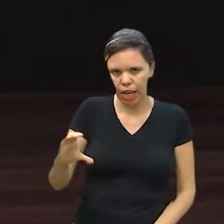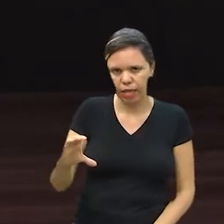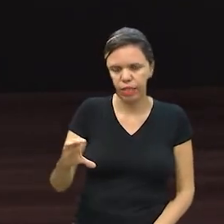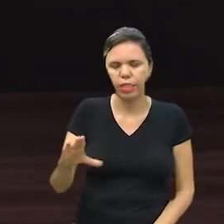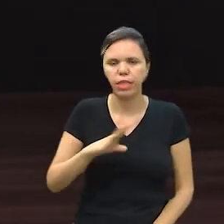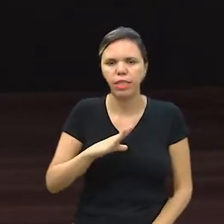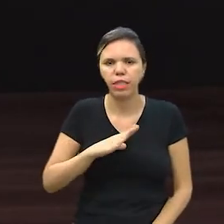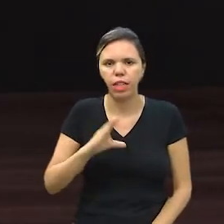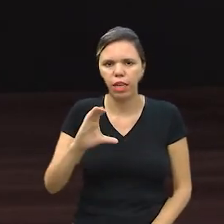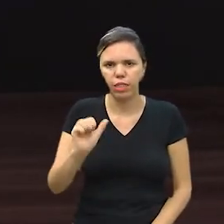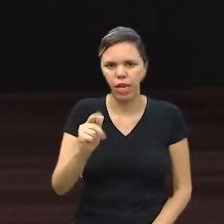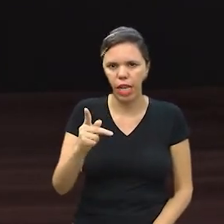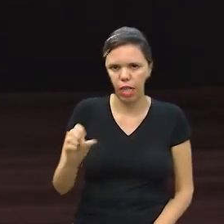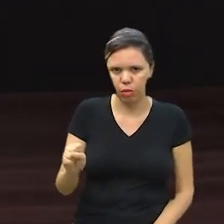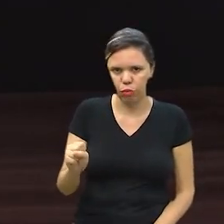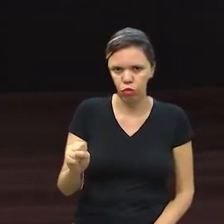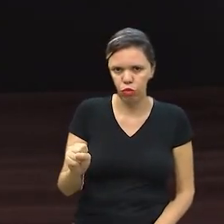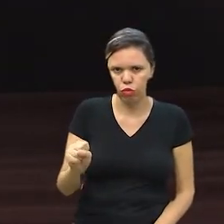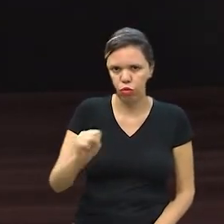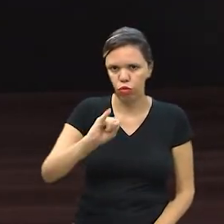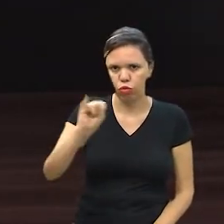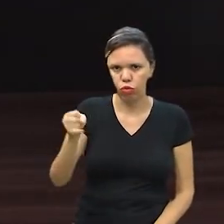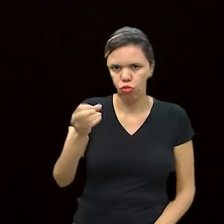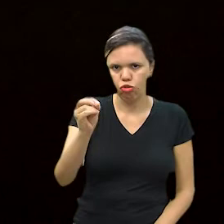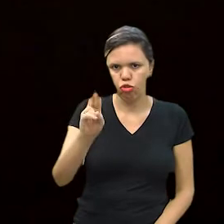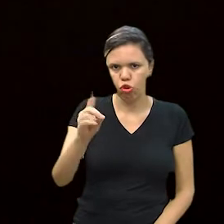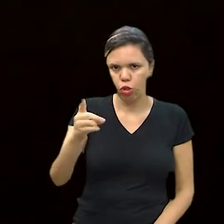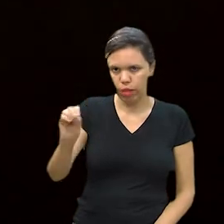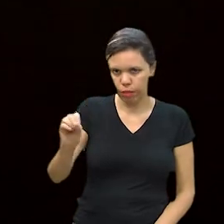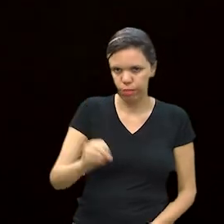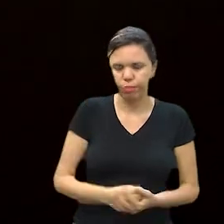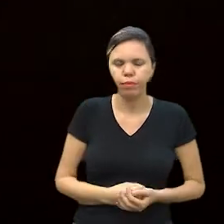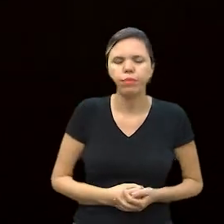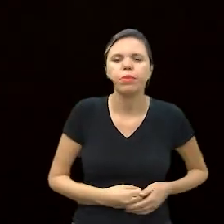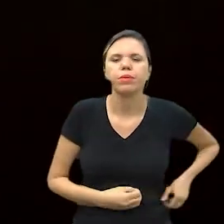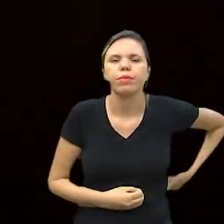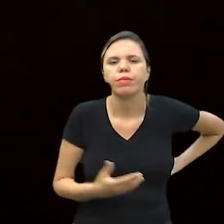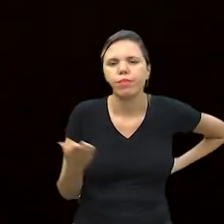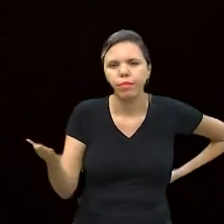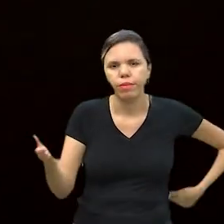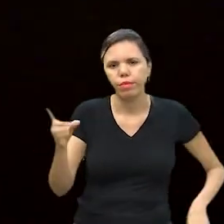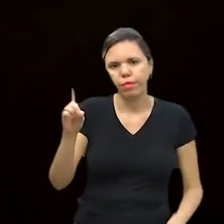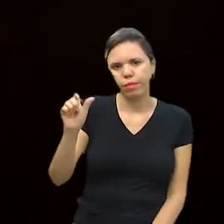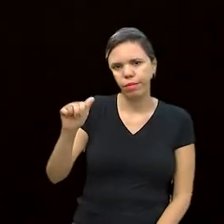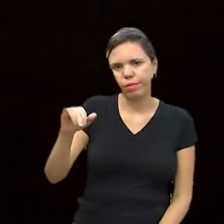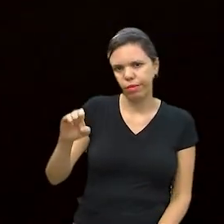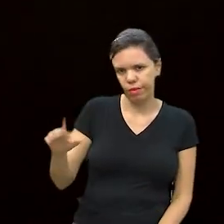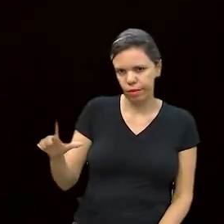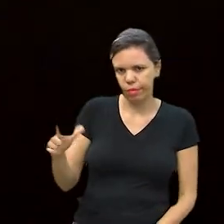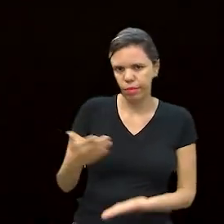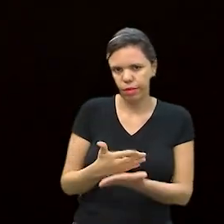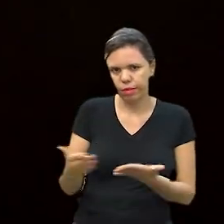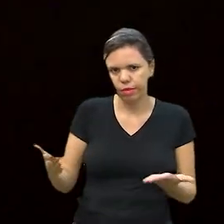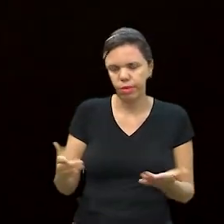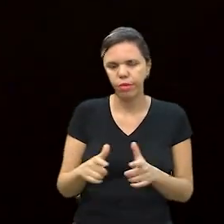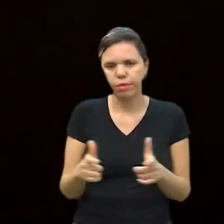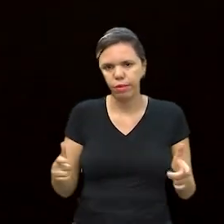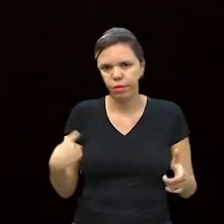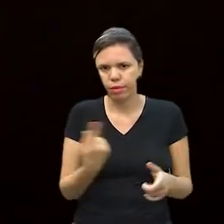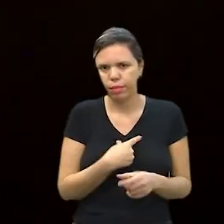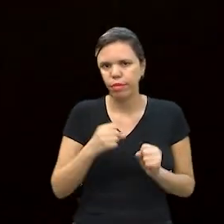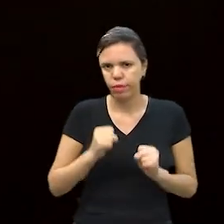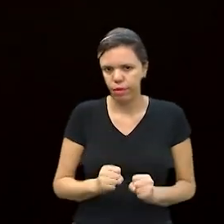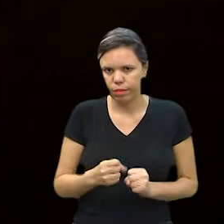Campos de Jordão, Daniel Salles. Seja bem-vindo, Daniel. Eu dei esse panorama inicial, mas a